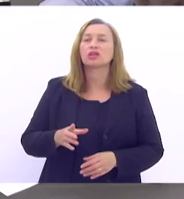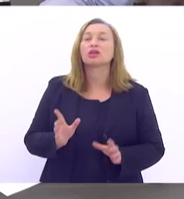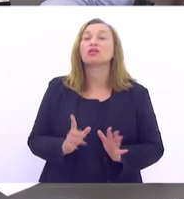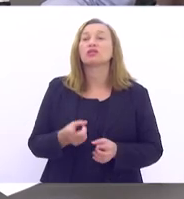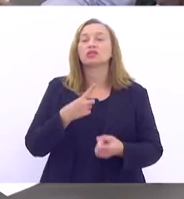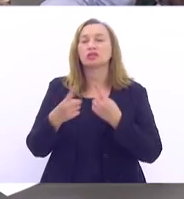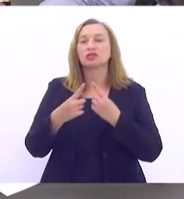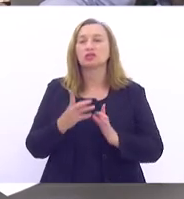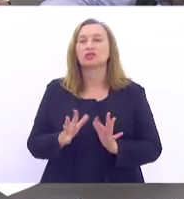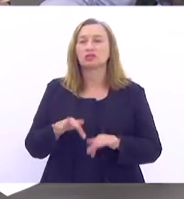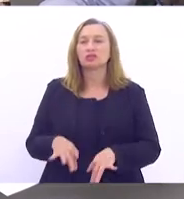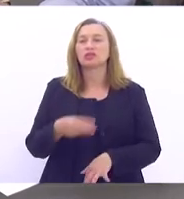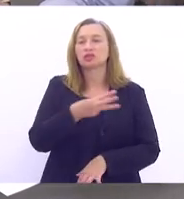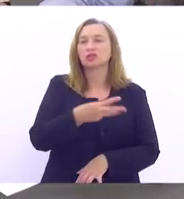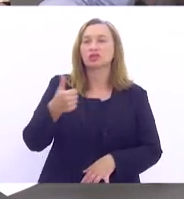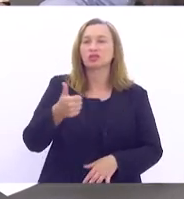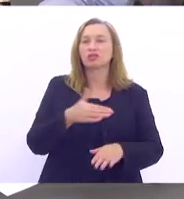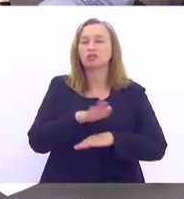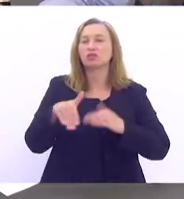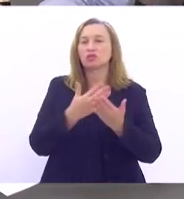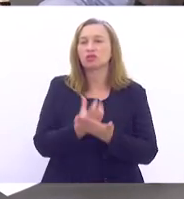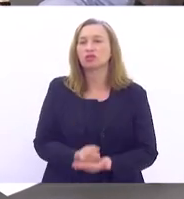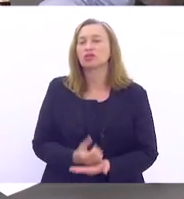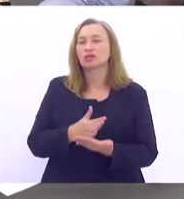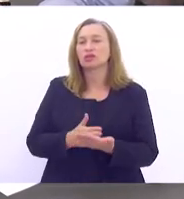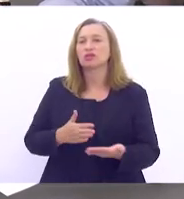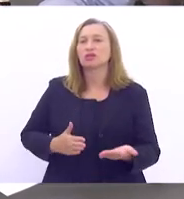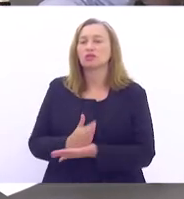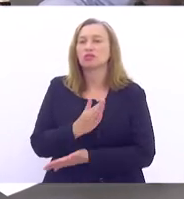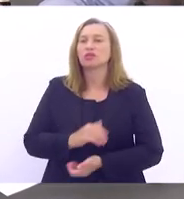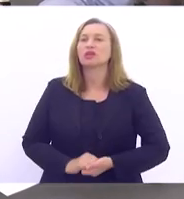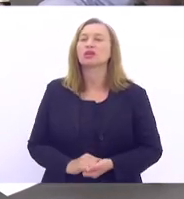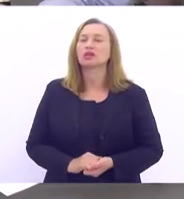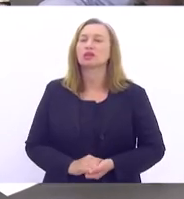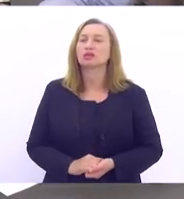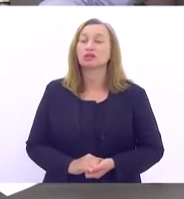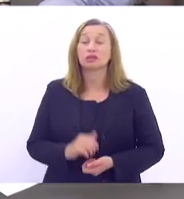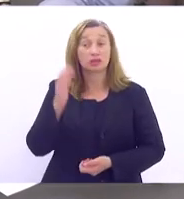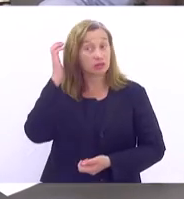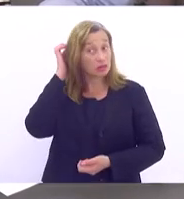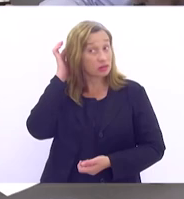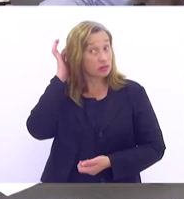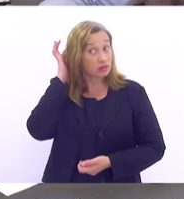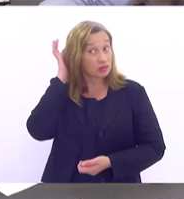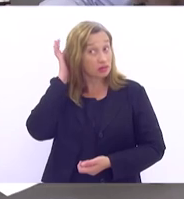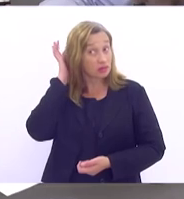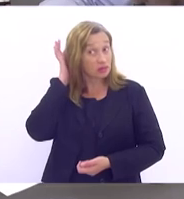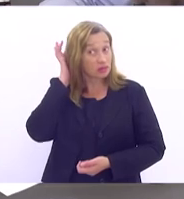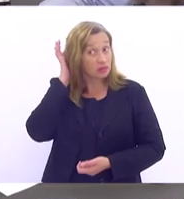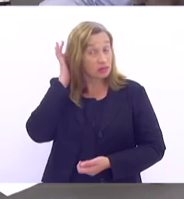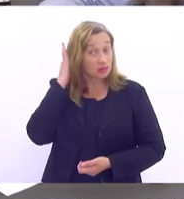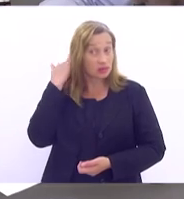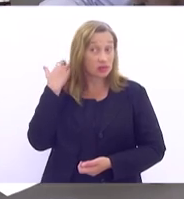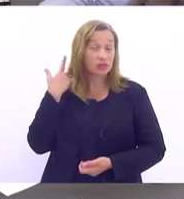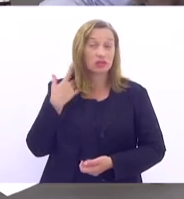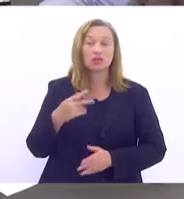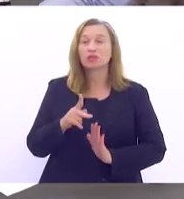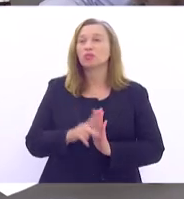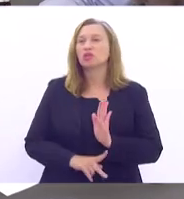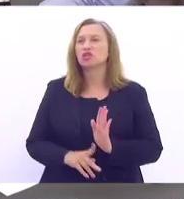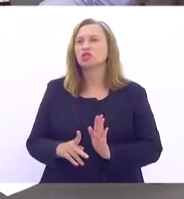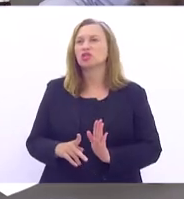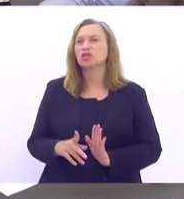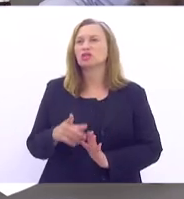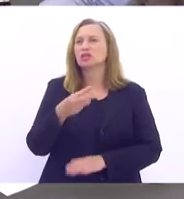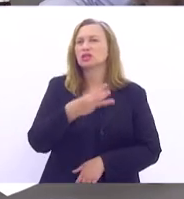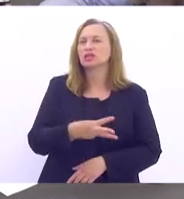a discussão do 31, em votação, os senhores que aprovam, permaneçam como estão, aprovado. É a relatoria do deputado Fred. Presidente, projeto 32, tá? Ó,